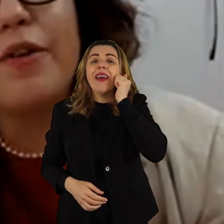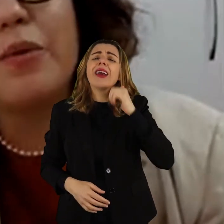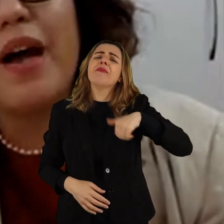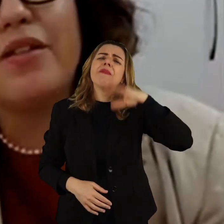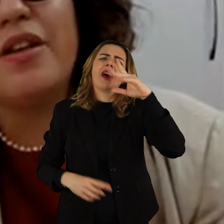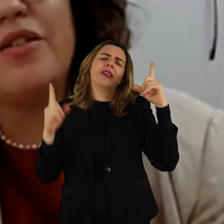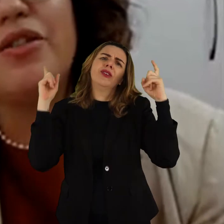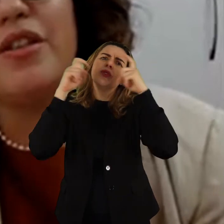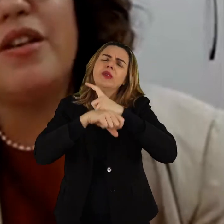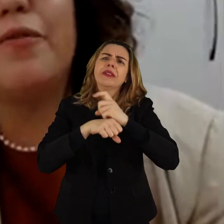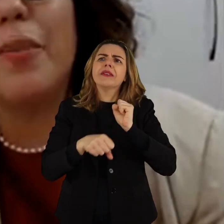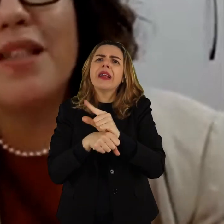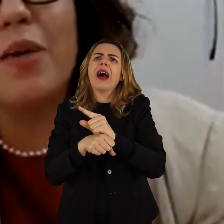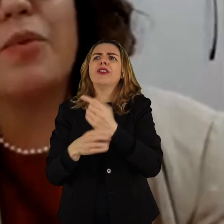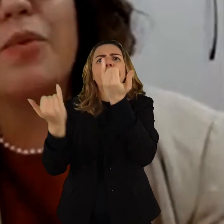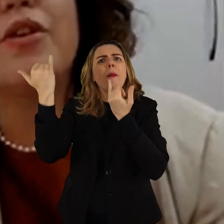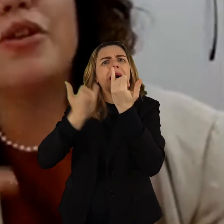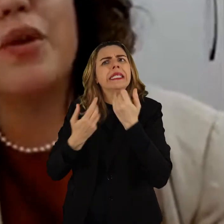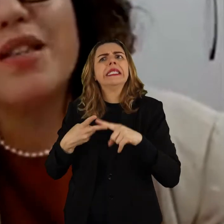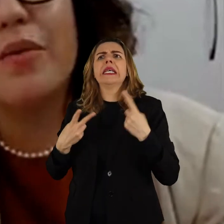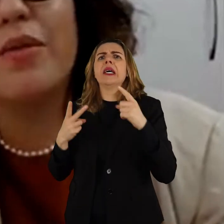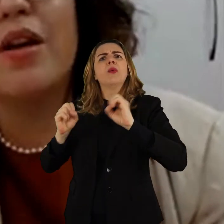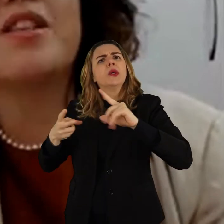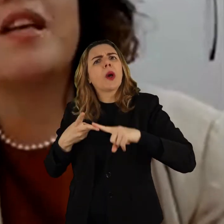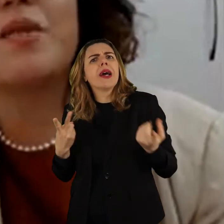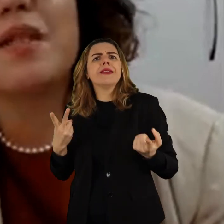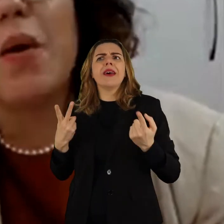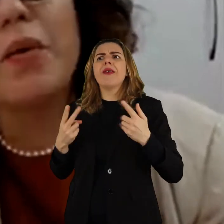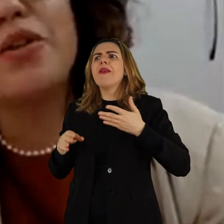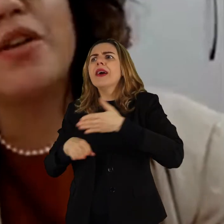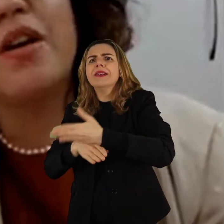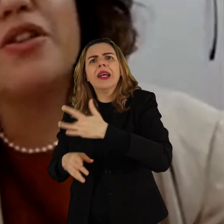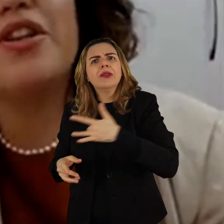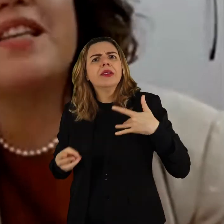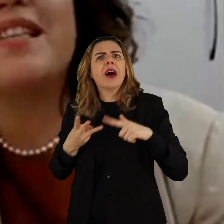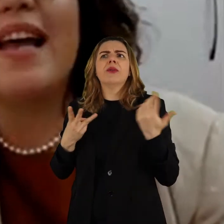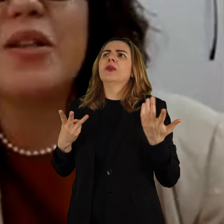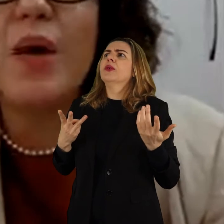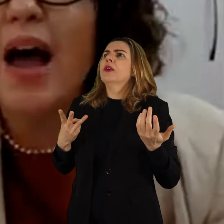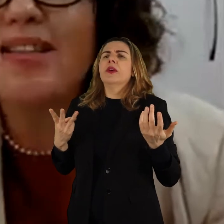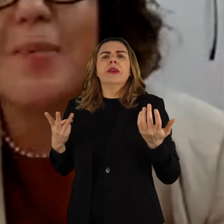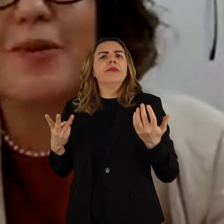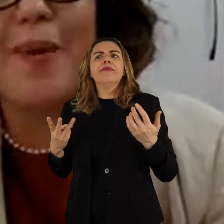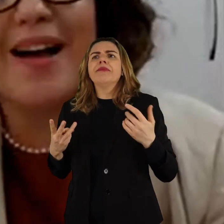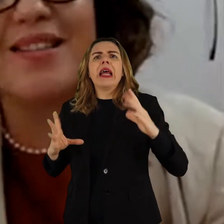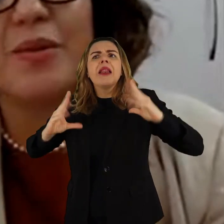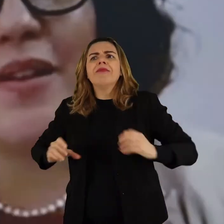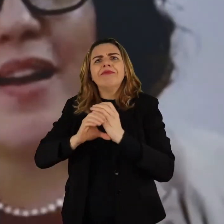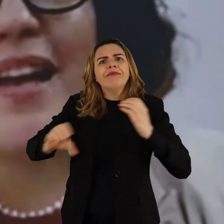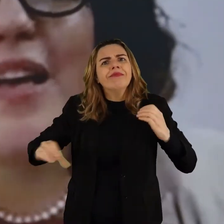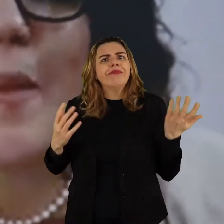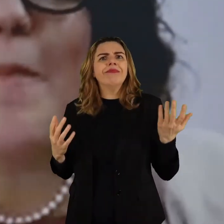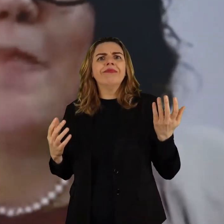mais dificuldade de informação, de educação, de acesso à saúde, de acesso a saneamento